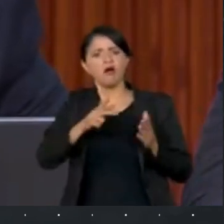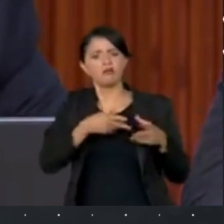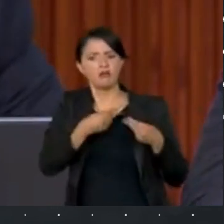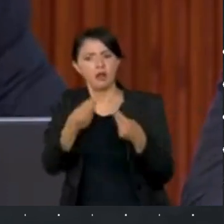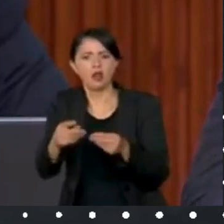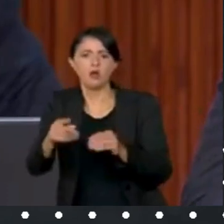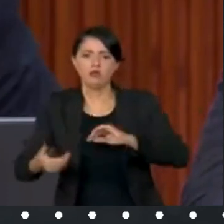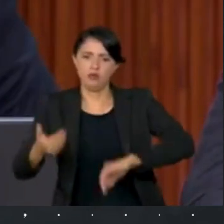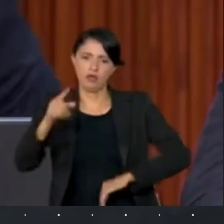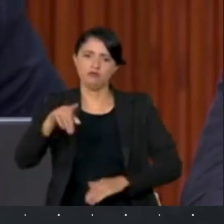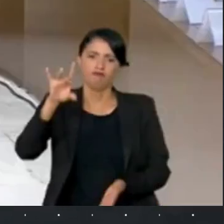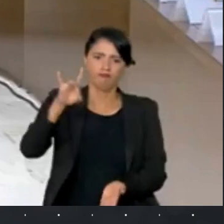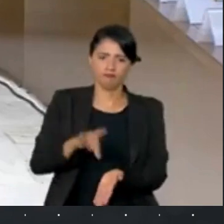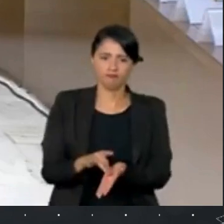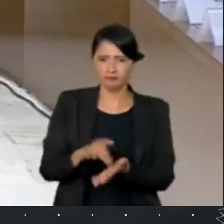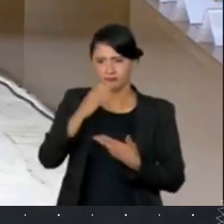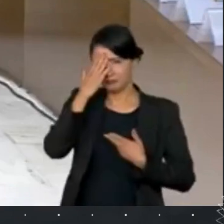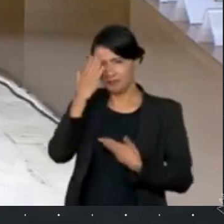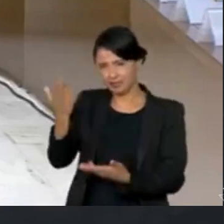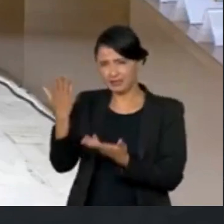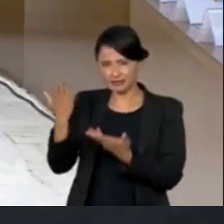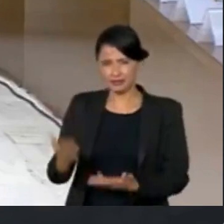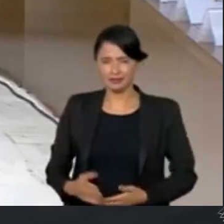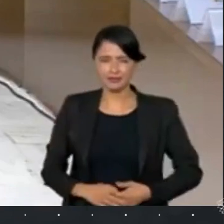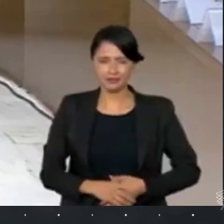bastante efetivo Obrigado